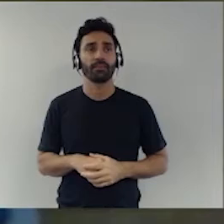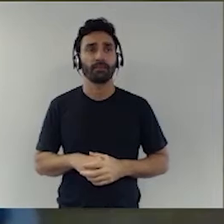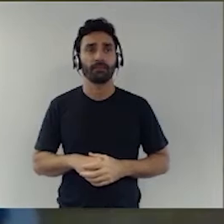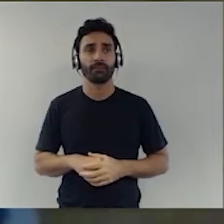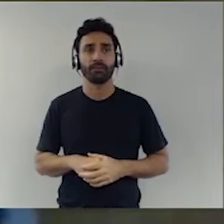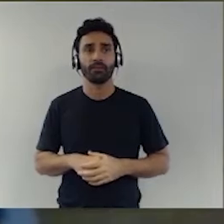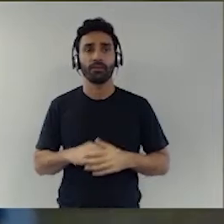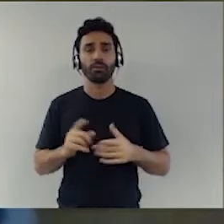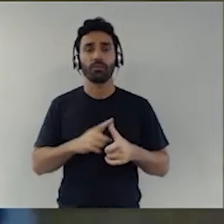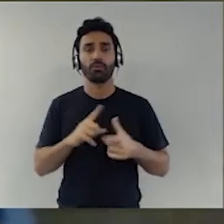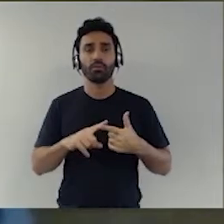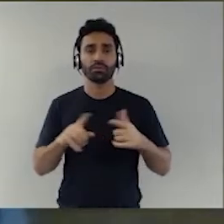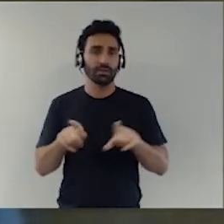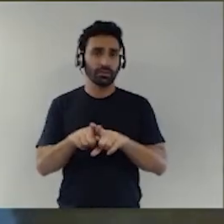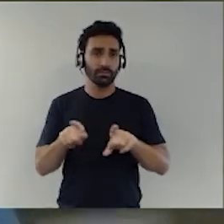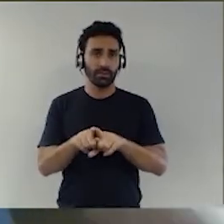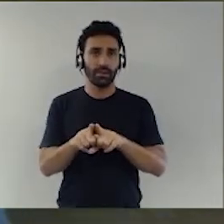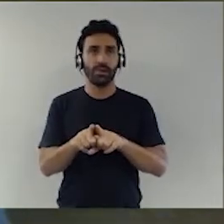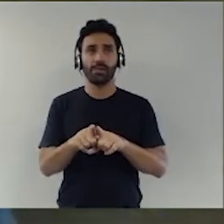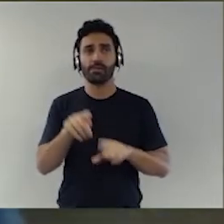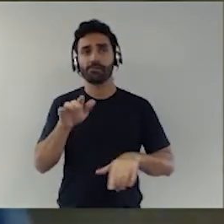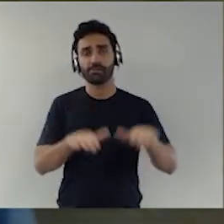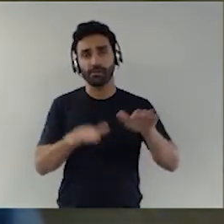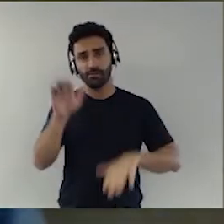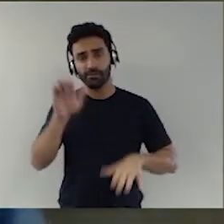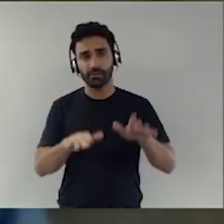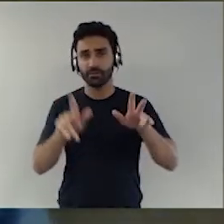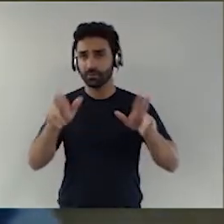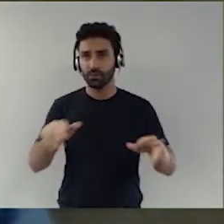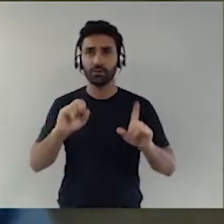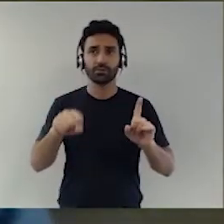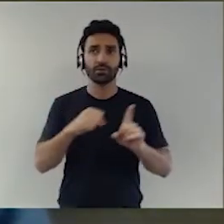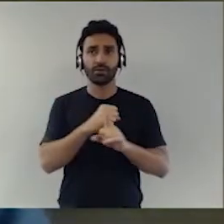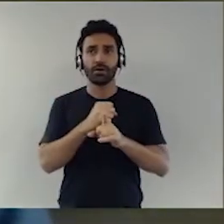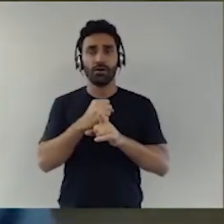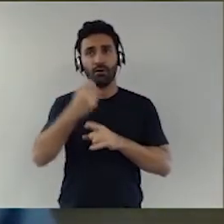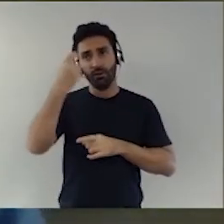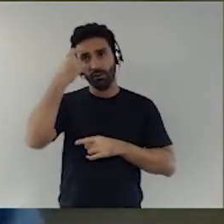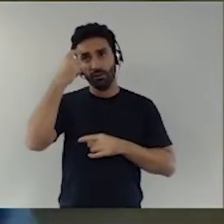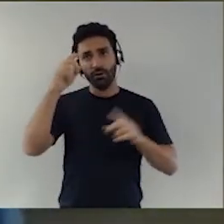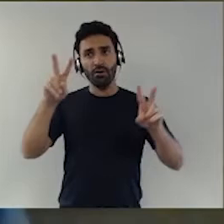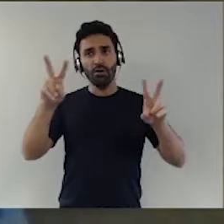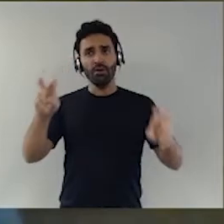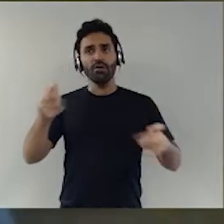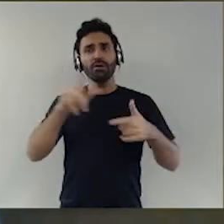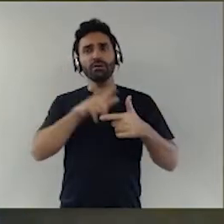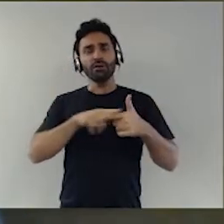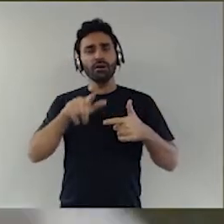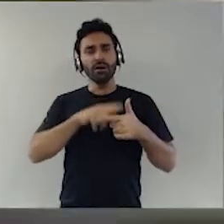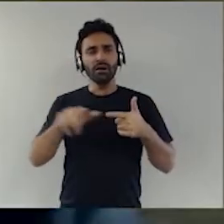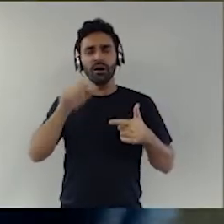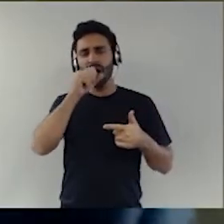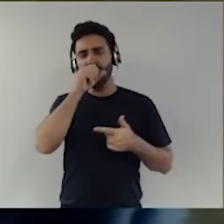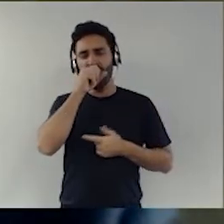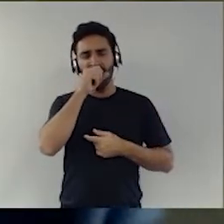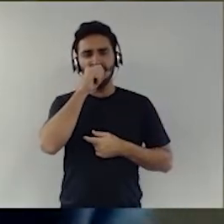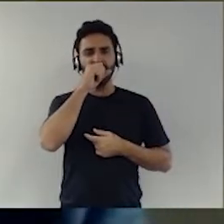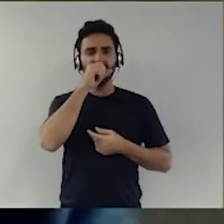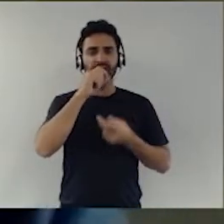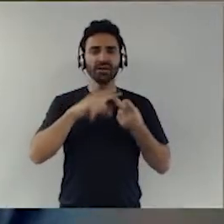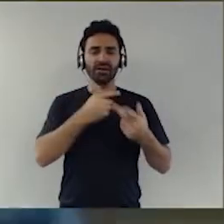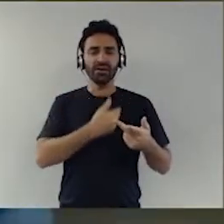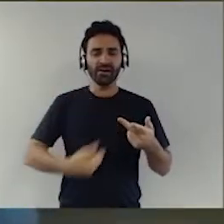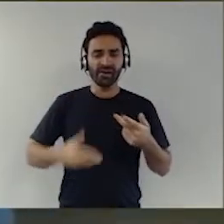talvez justifique a compreensão que a sociedade teve em relação a esses conflitos, né? Orientações emanadas do